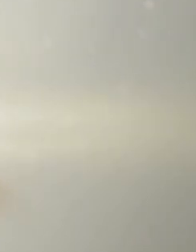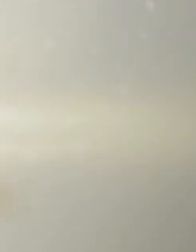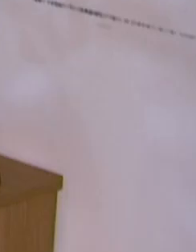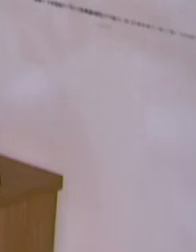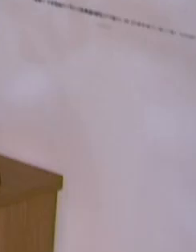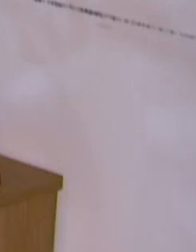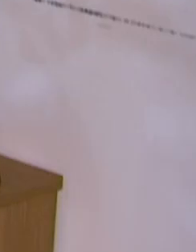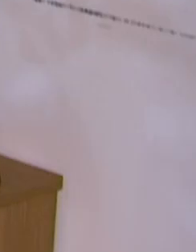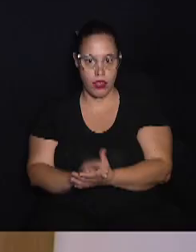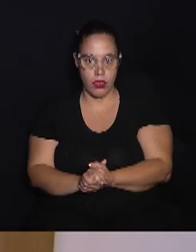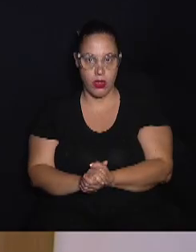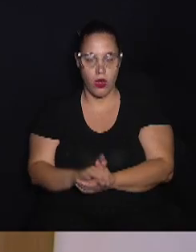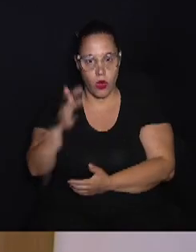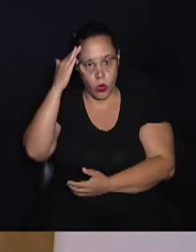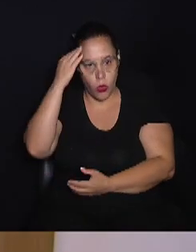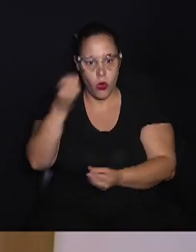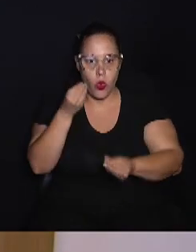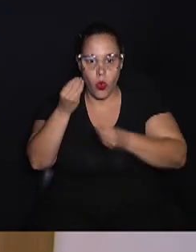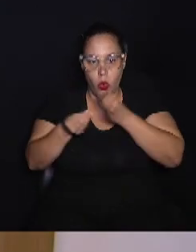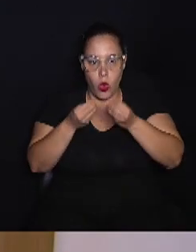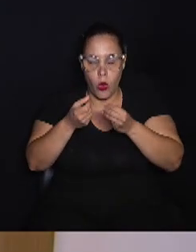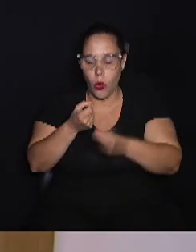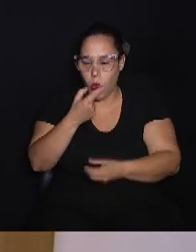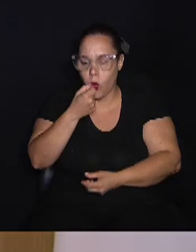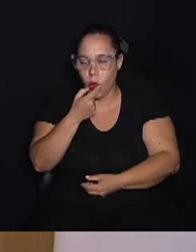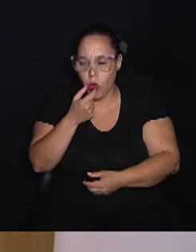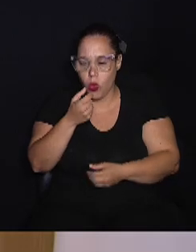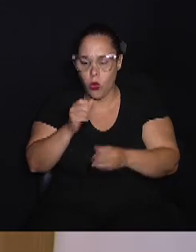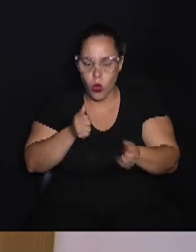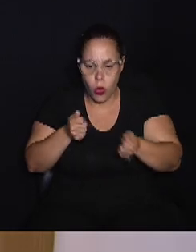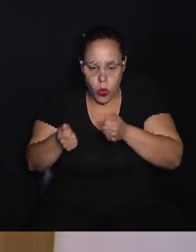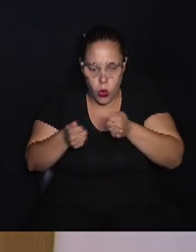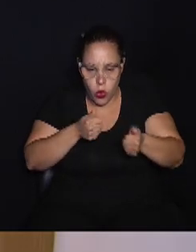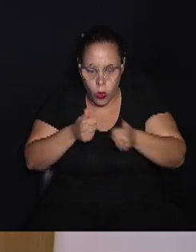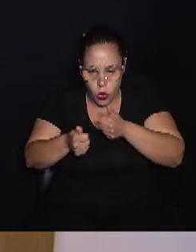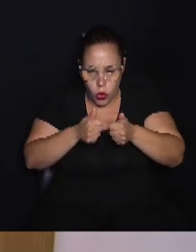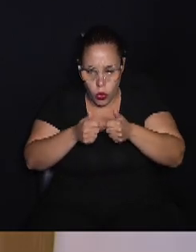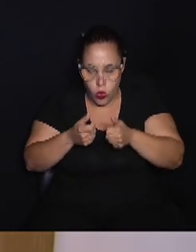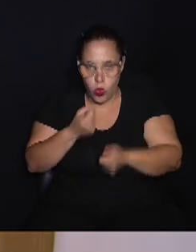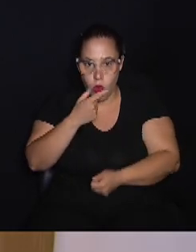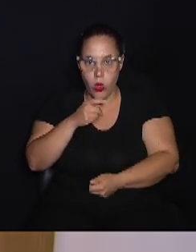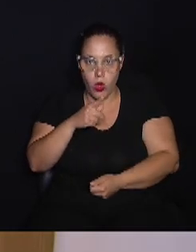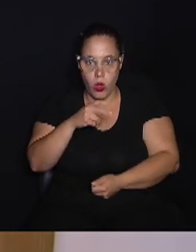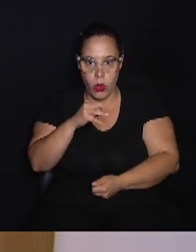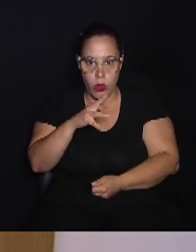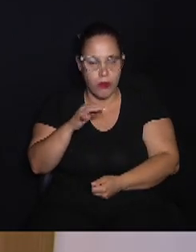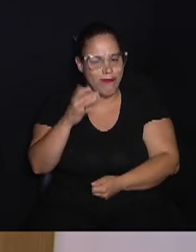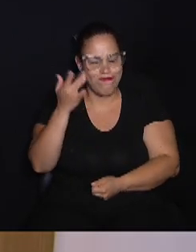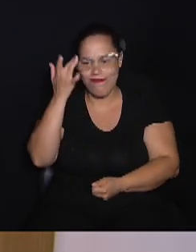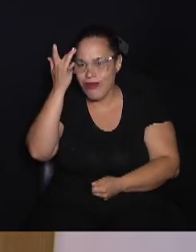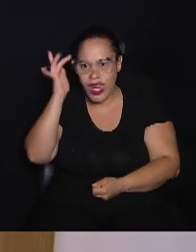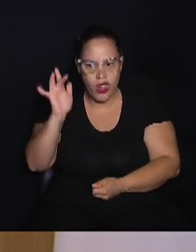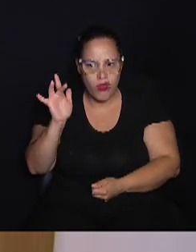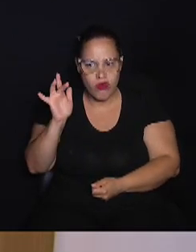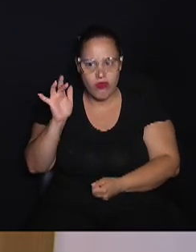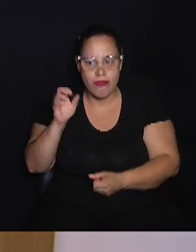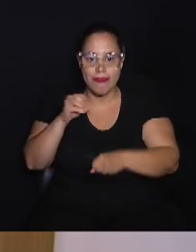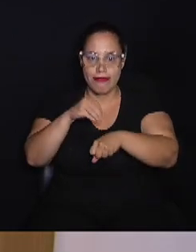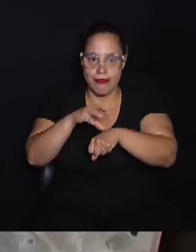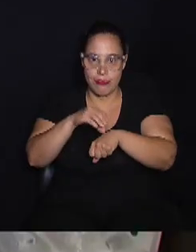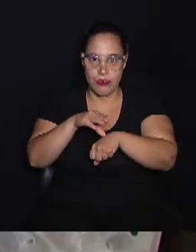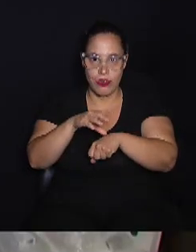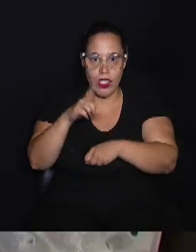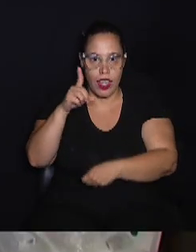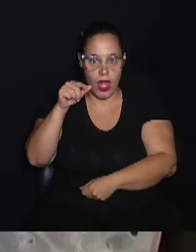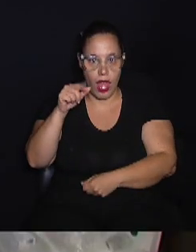automedicação você sabe como administrar e dosar os medicamentos do seu Pet não então se liga nas dicas do é